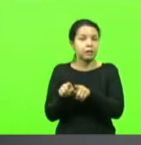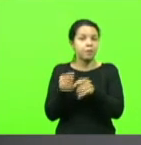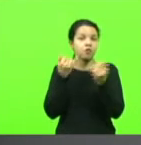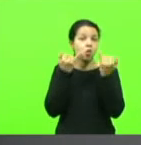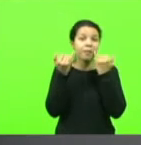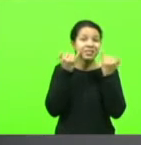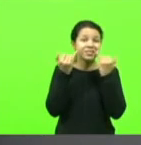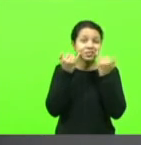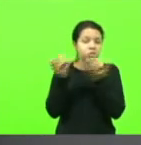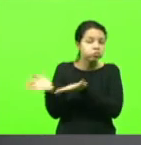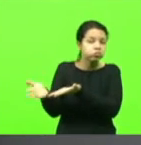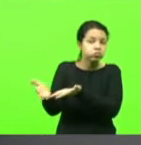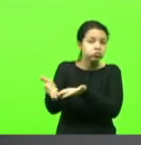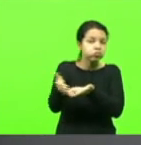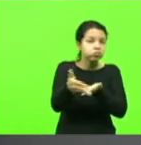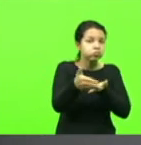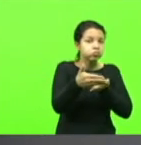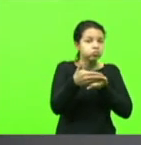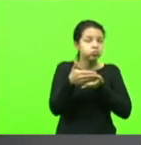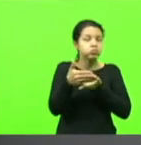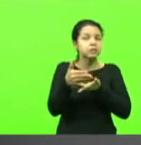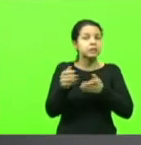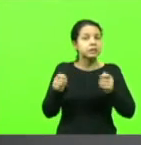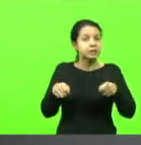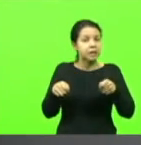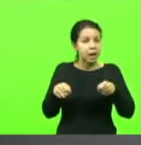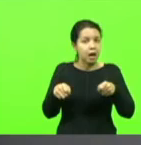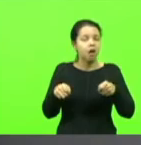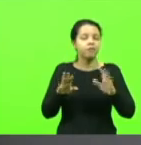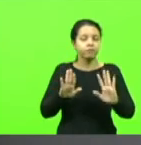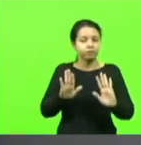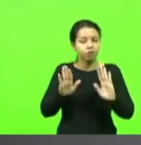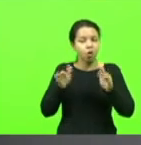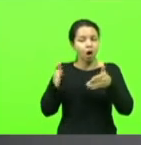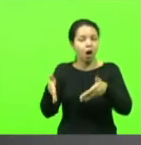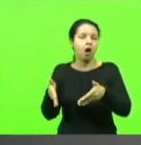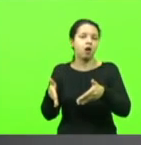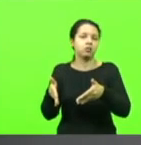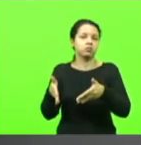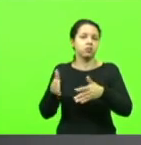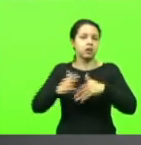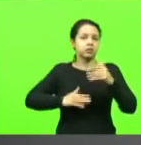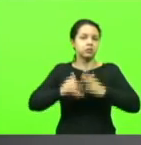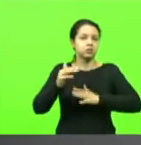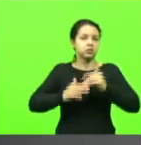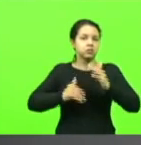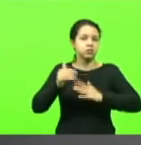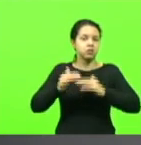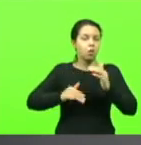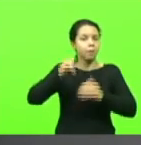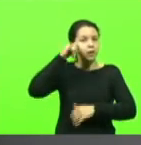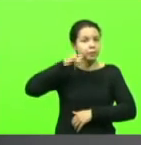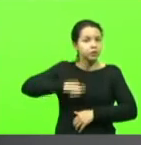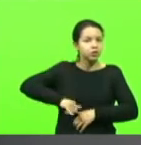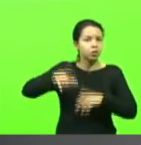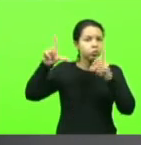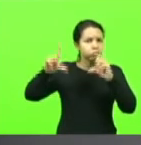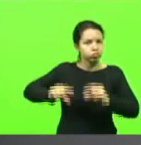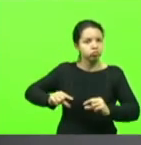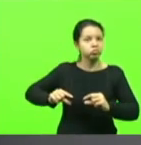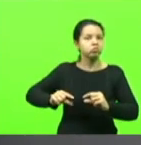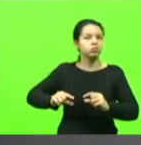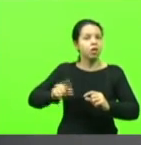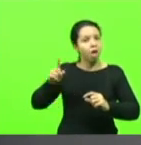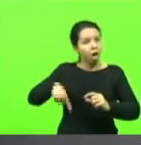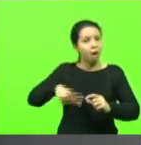para focar também as ações preventivas ou então de resolução e chama-se